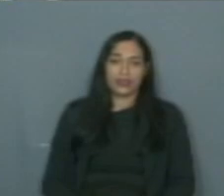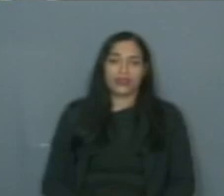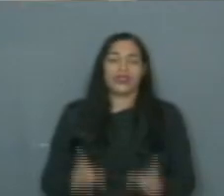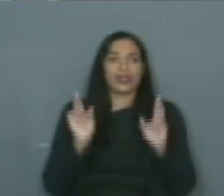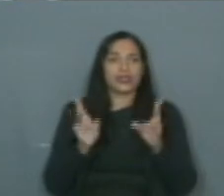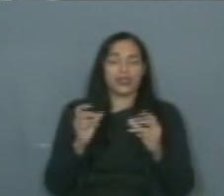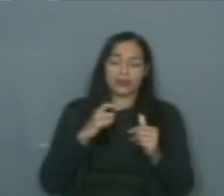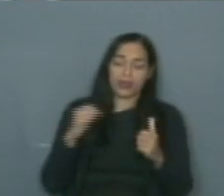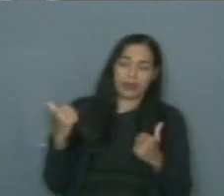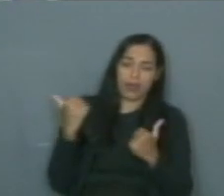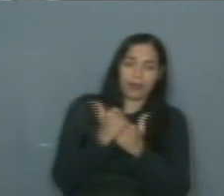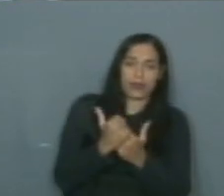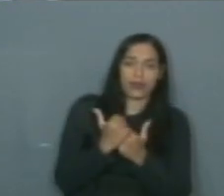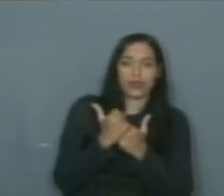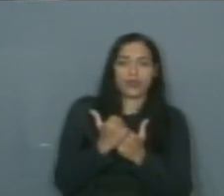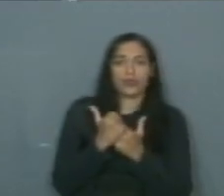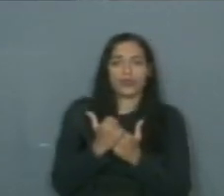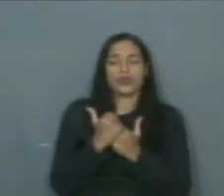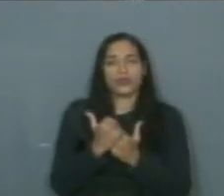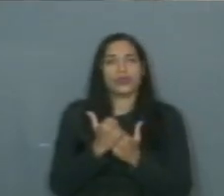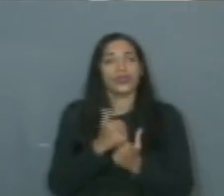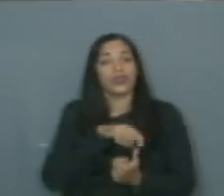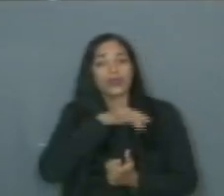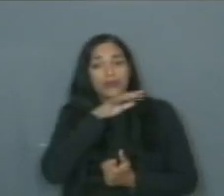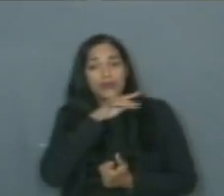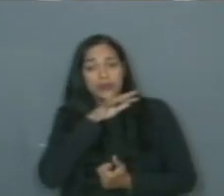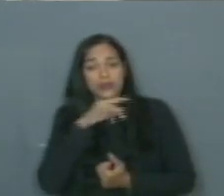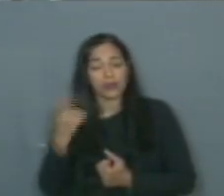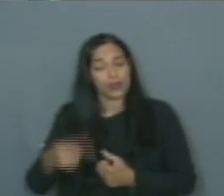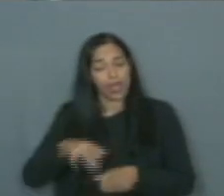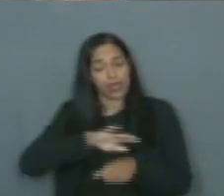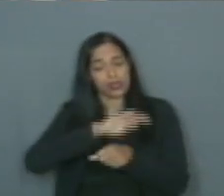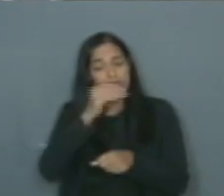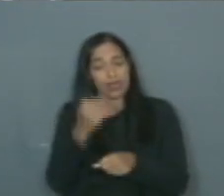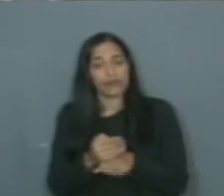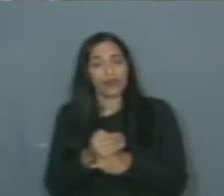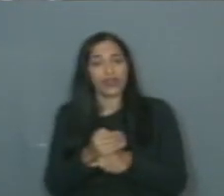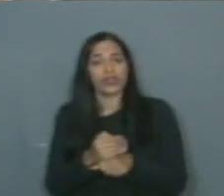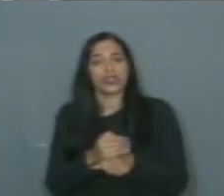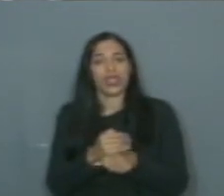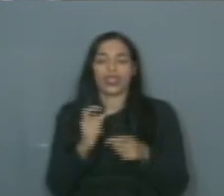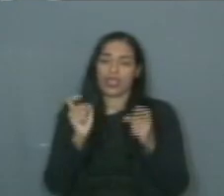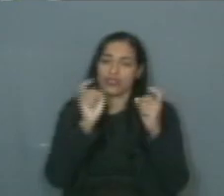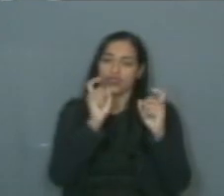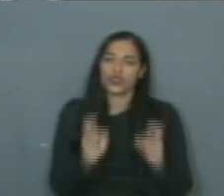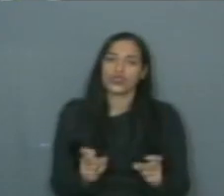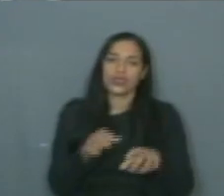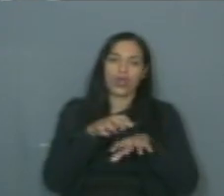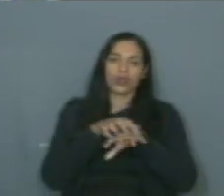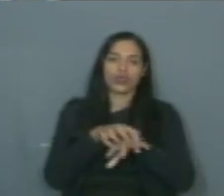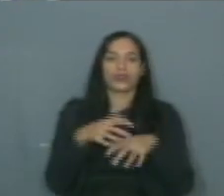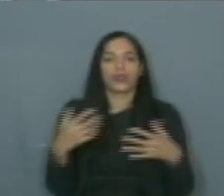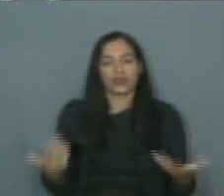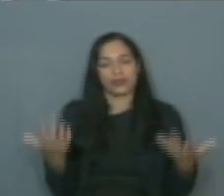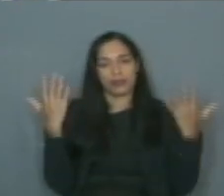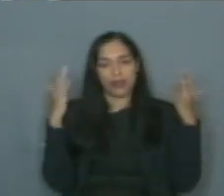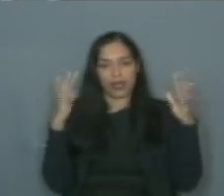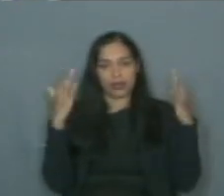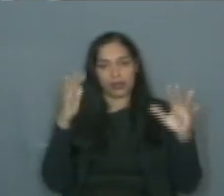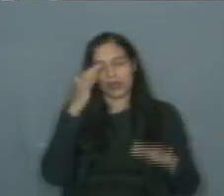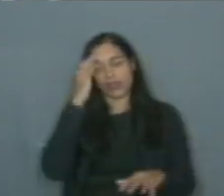sempre comigo, e a gente não pode. É muito ruim essa casa estar fora da discussão do transporte público metropolitano. Parabéns,